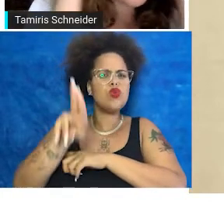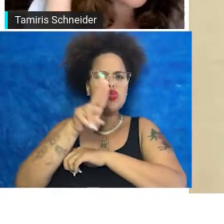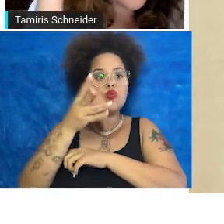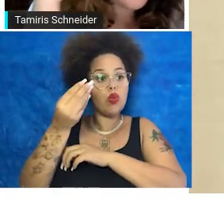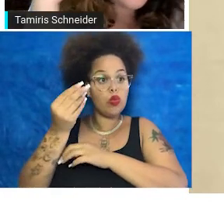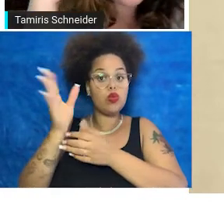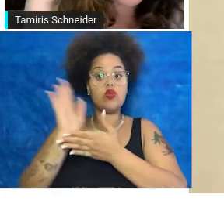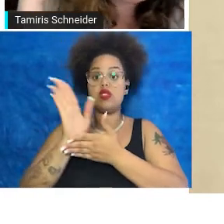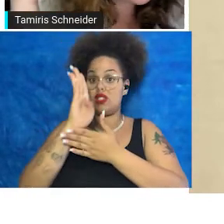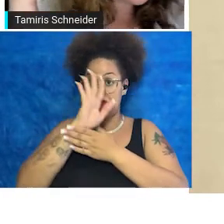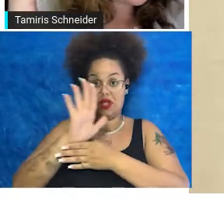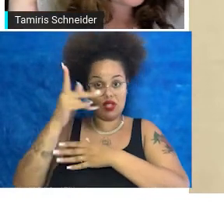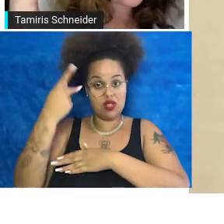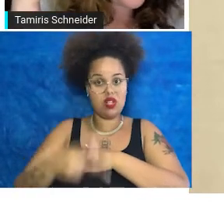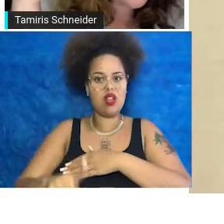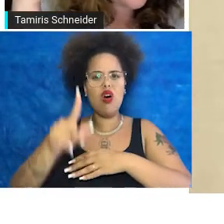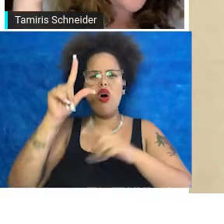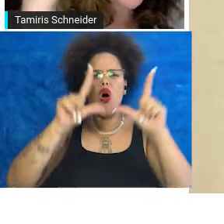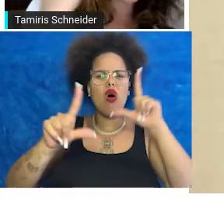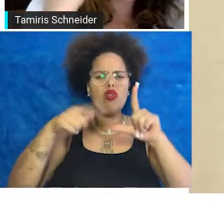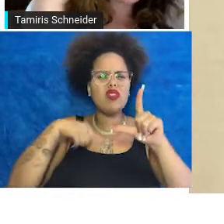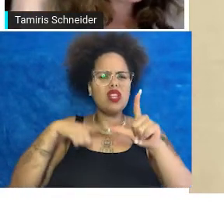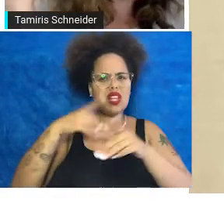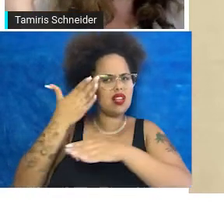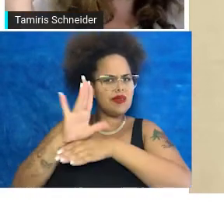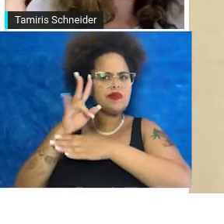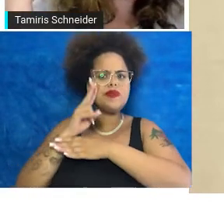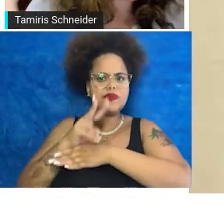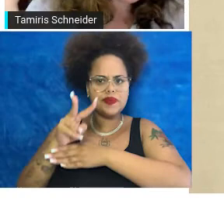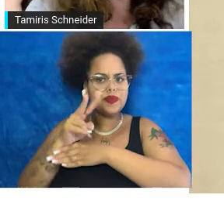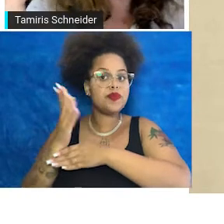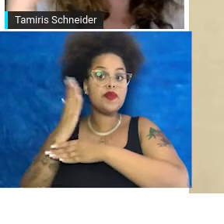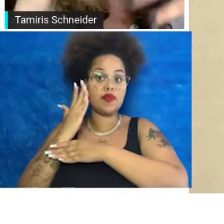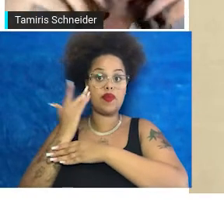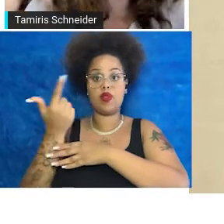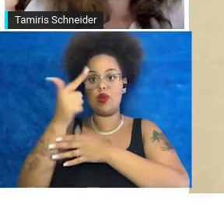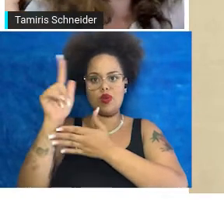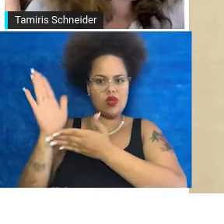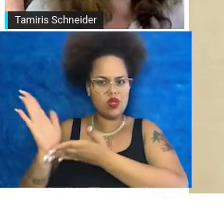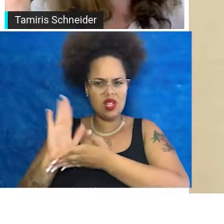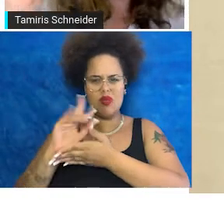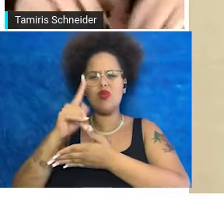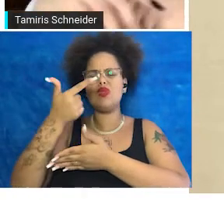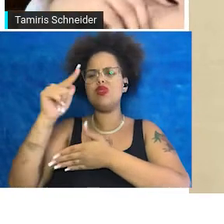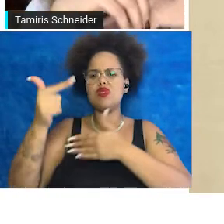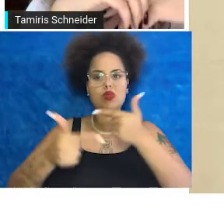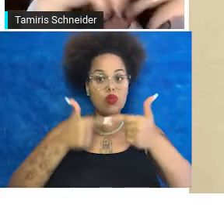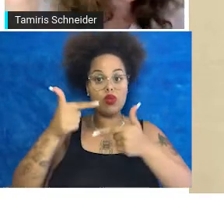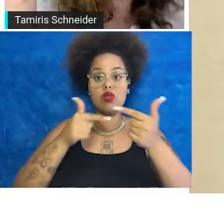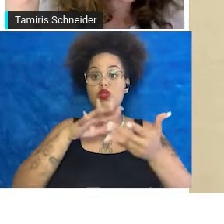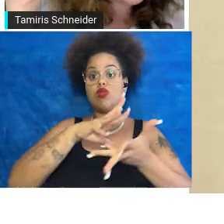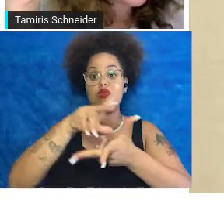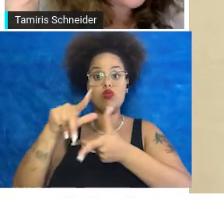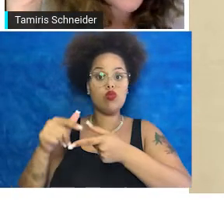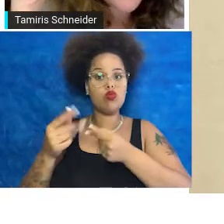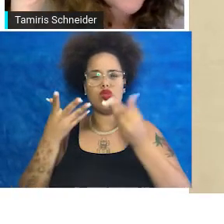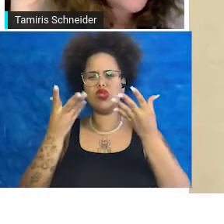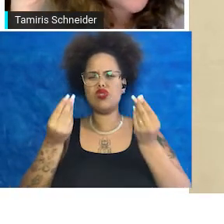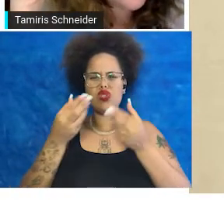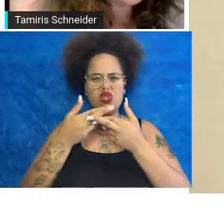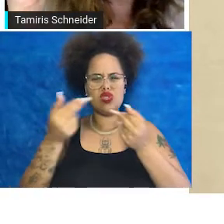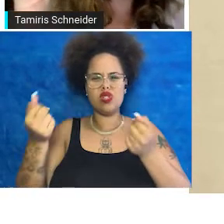cinema nacional. É óbvio que a gente tem que treinar nosso olhar e saber de outros cinemas, de outras produções. O mundo está cheio de